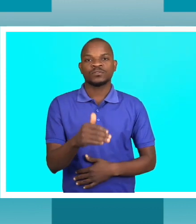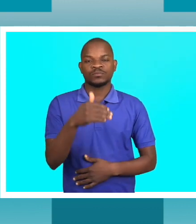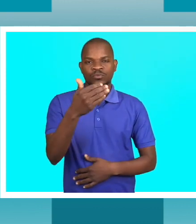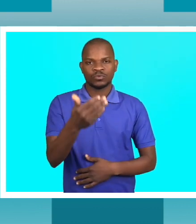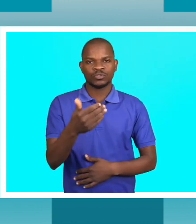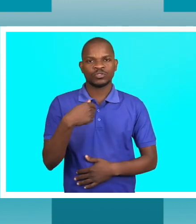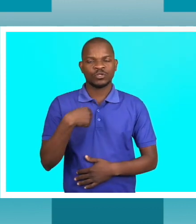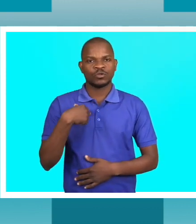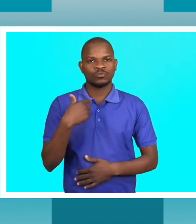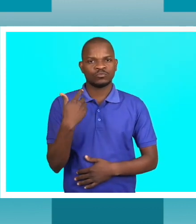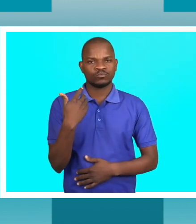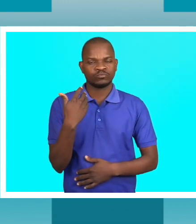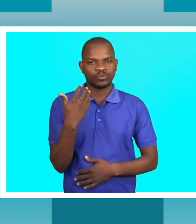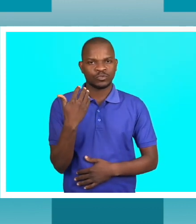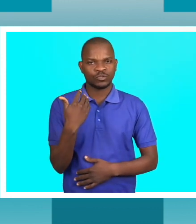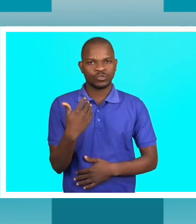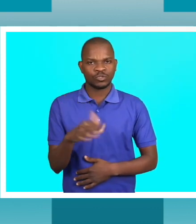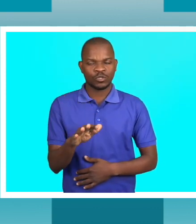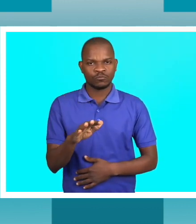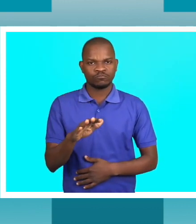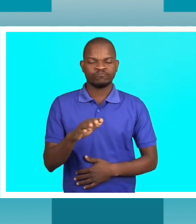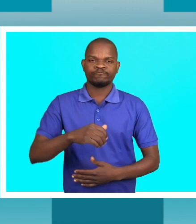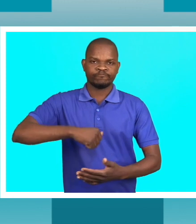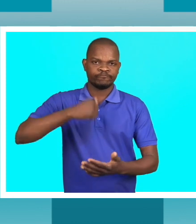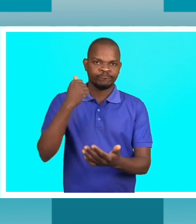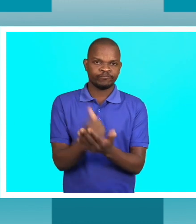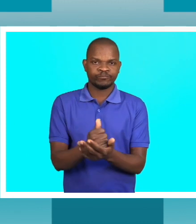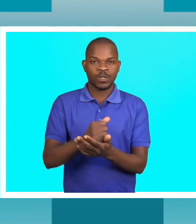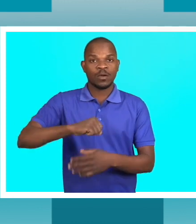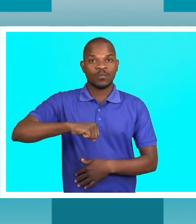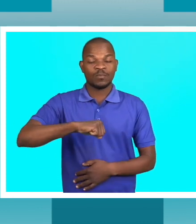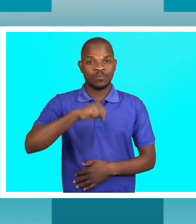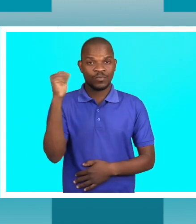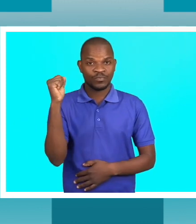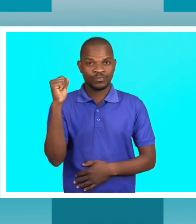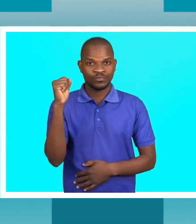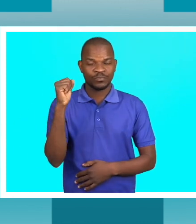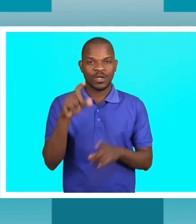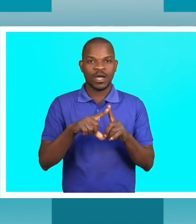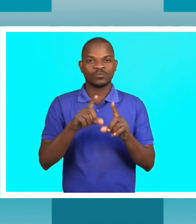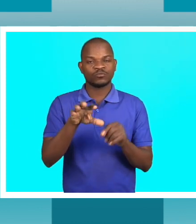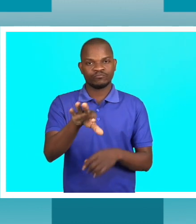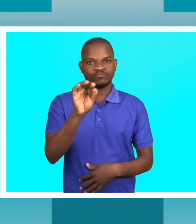Felizmente, consegui aprovar neste processo de seleção